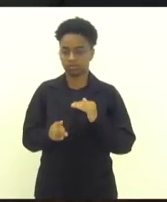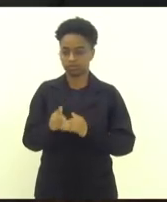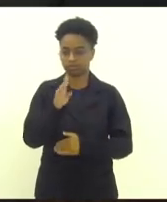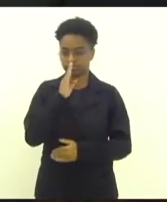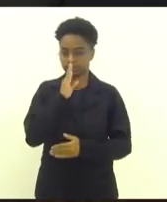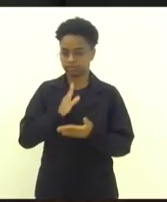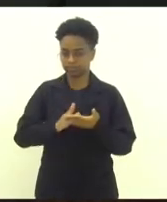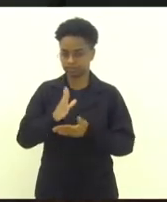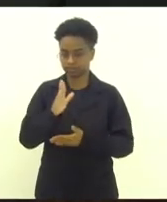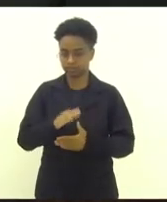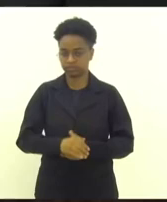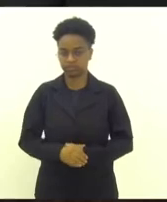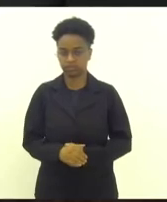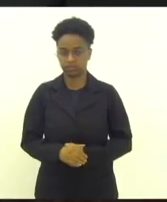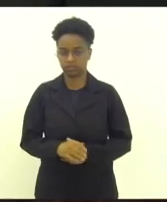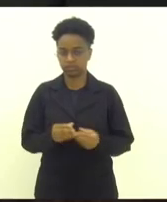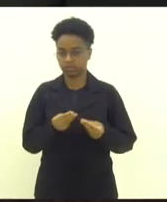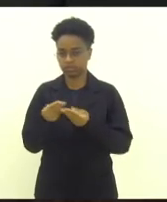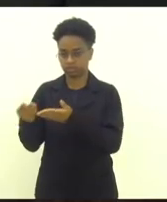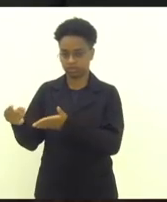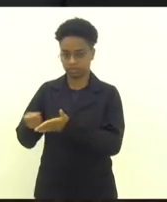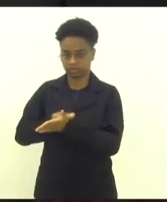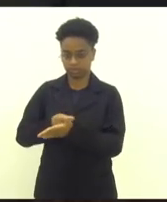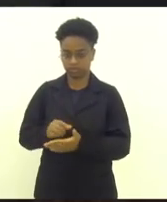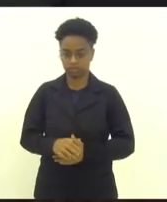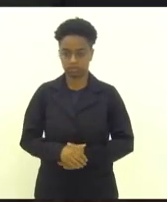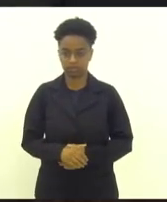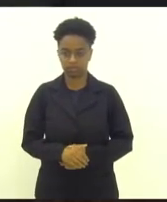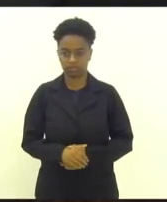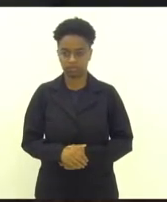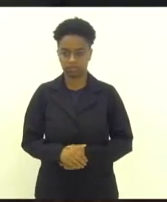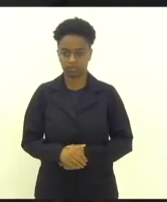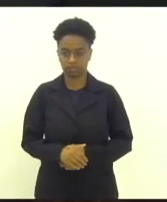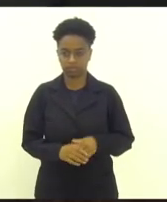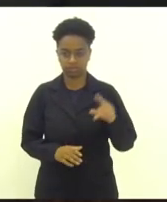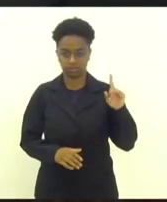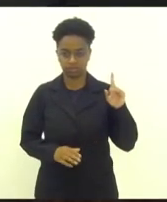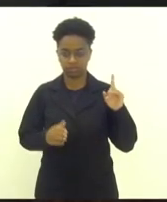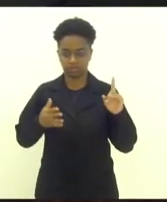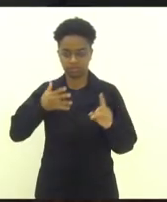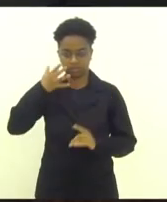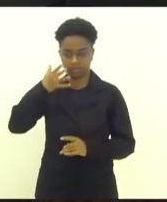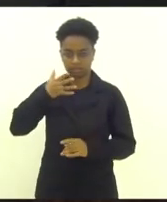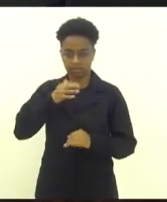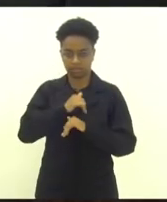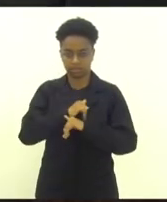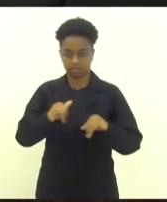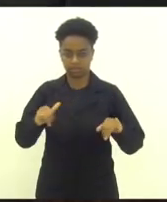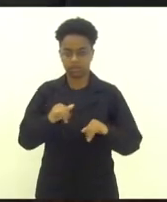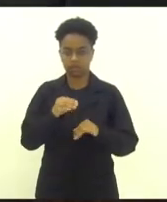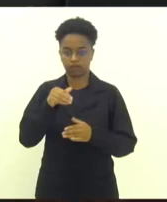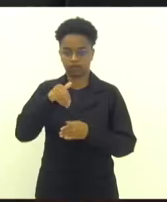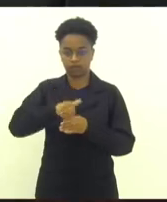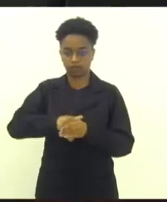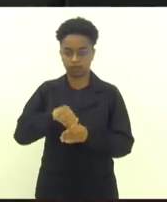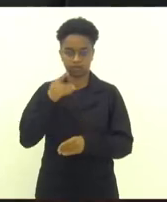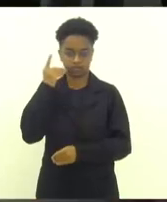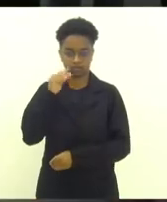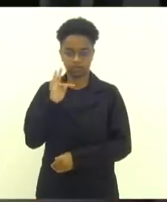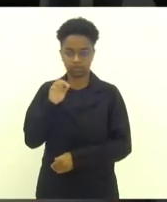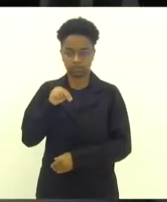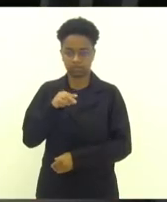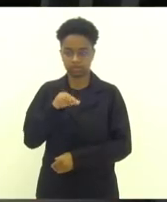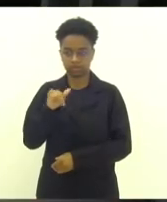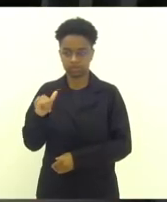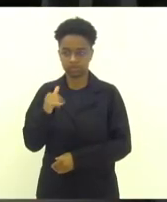estão aprovado vai autógrafo declaração para declaração de vós Deputado tão de Vieira só